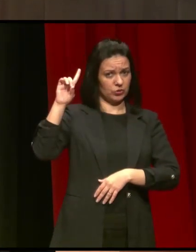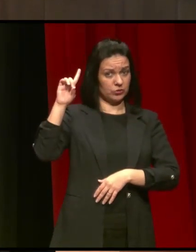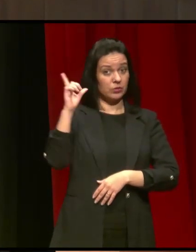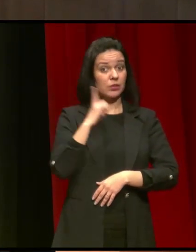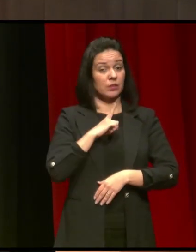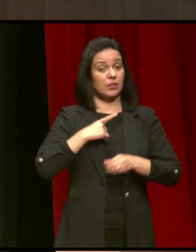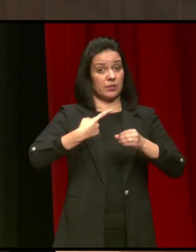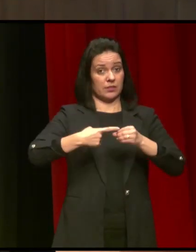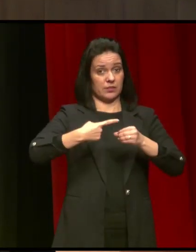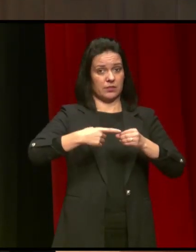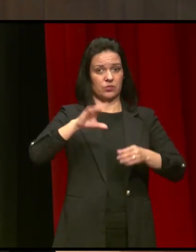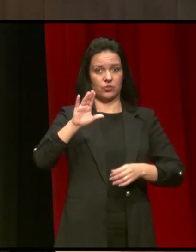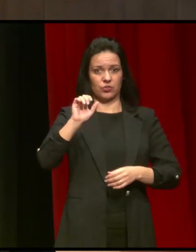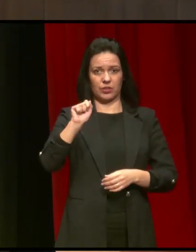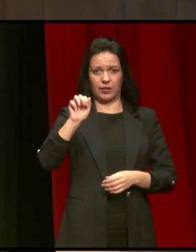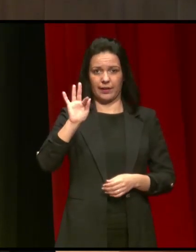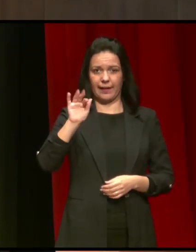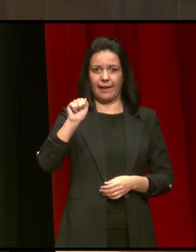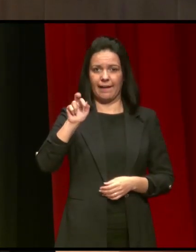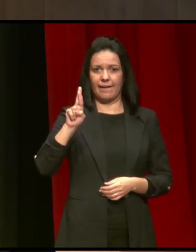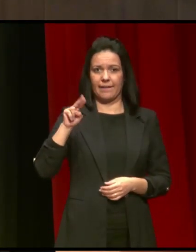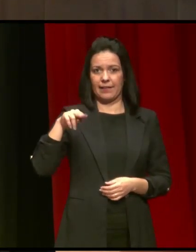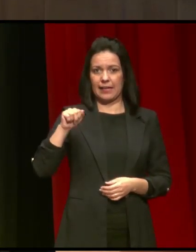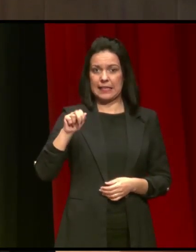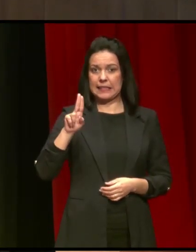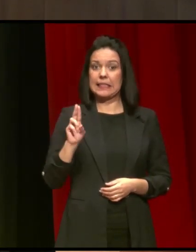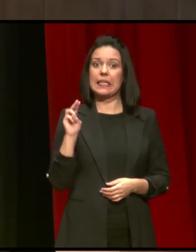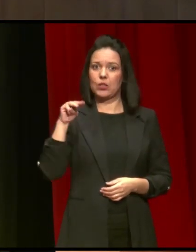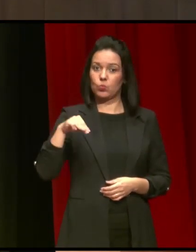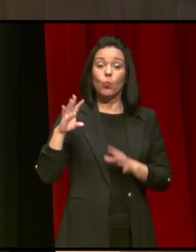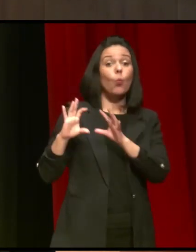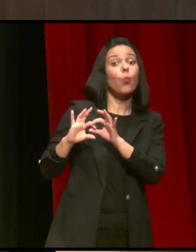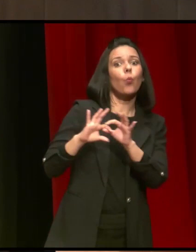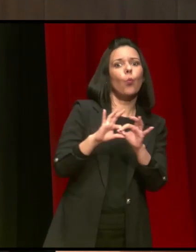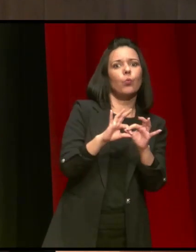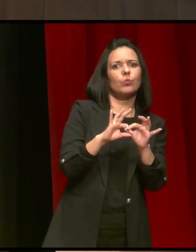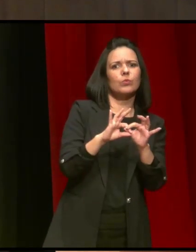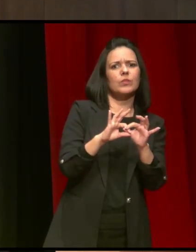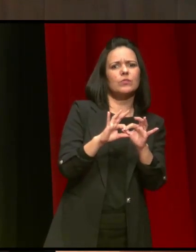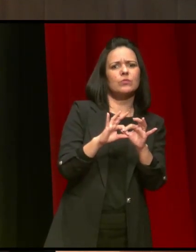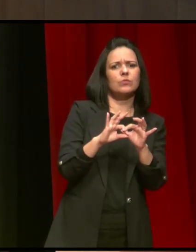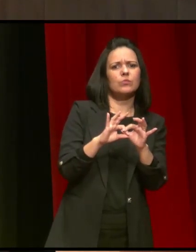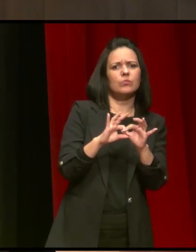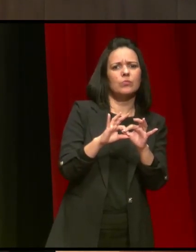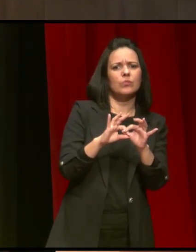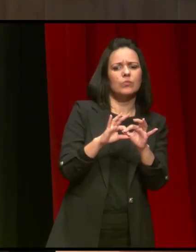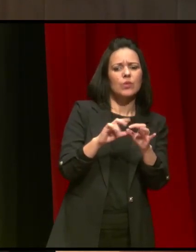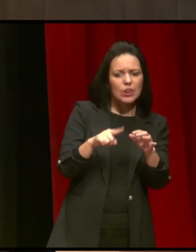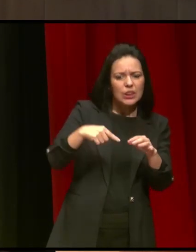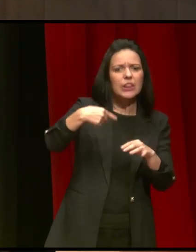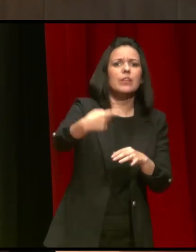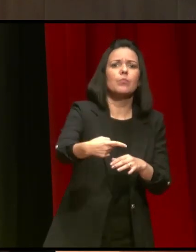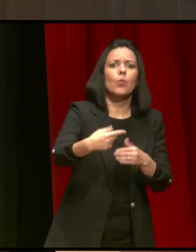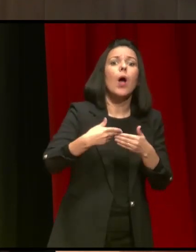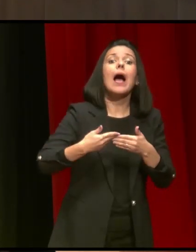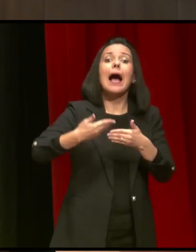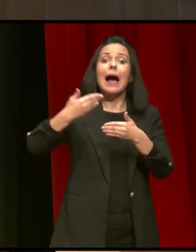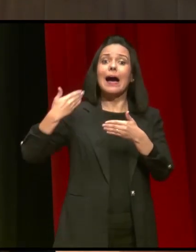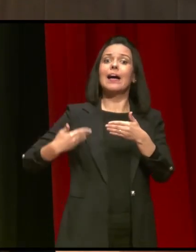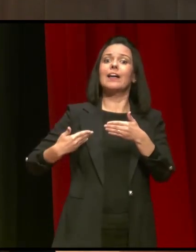Cafarnaum. Agora vejam bem, texto e contexto. Dias depois, o quê? O que aconteceu antes disso? Jesus curou um leproso, está